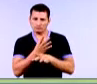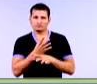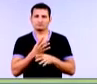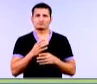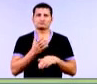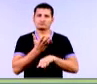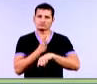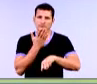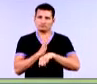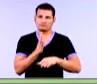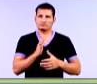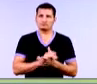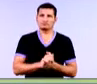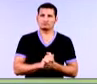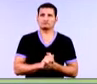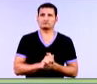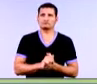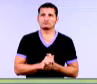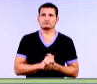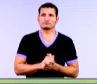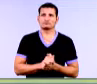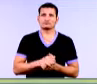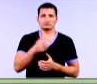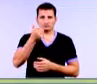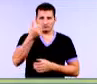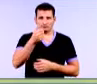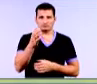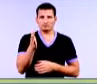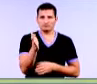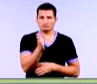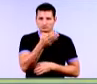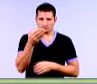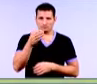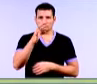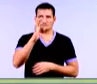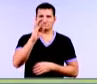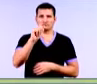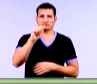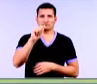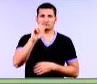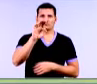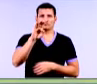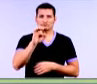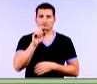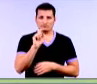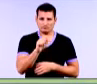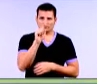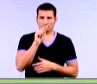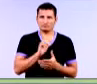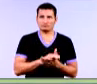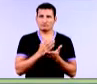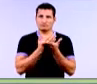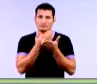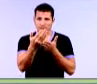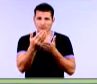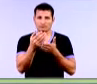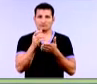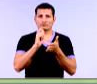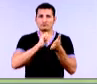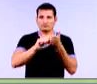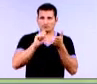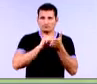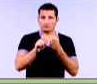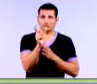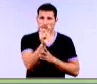Bom, primeiro eu vou apertar aqui, vou dar um espaço, apertando a tecla Tab, e vou começar. Escrevam. Por